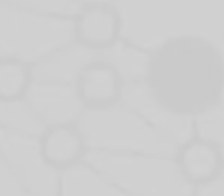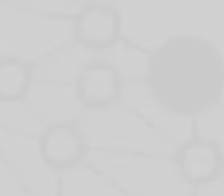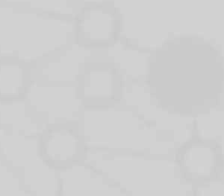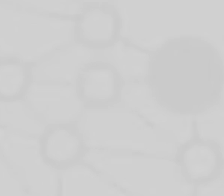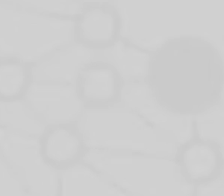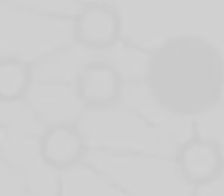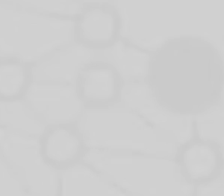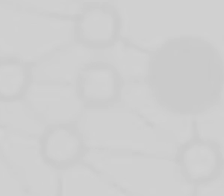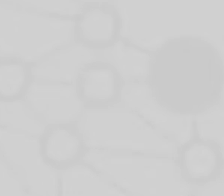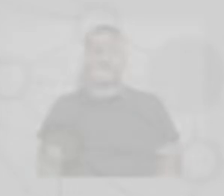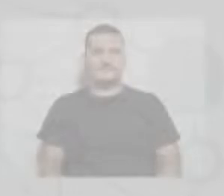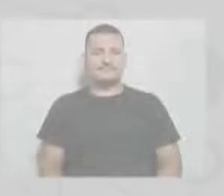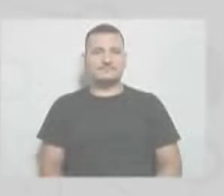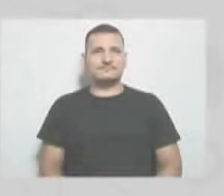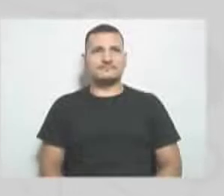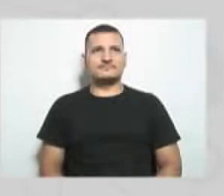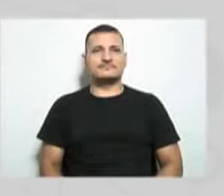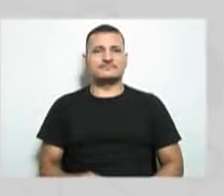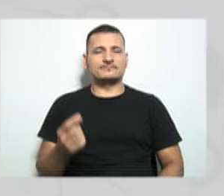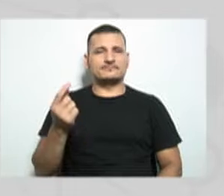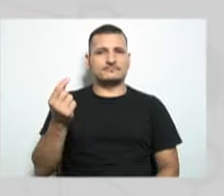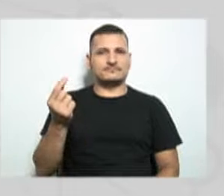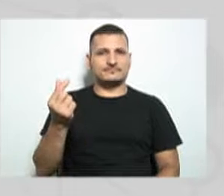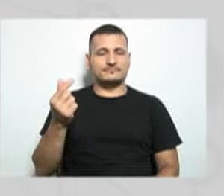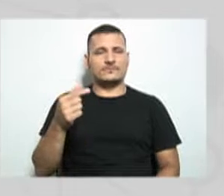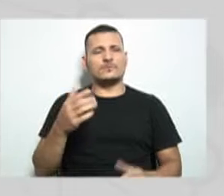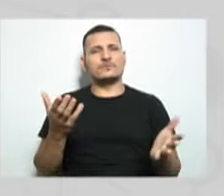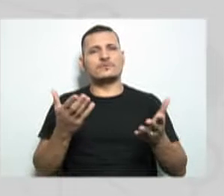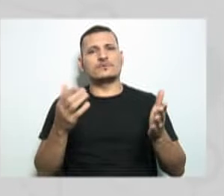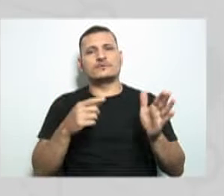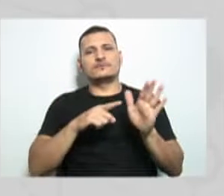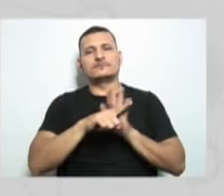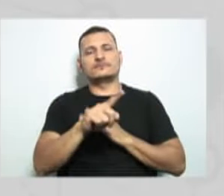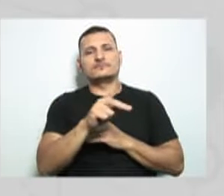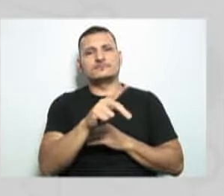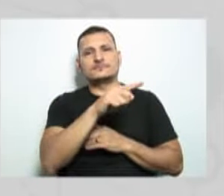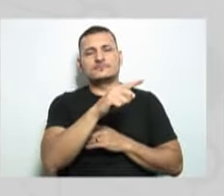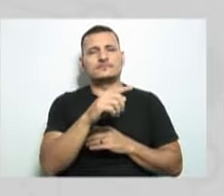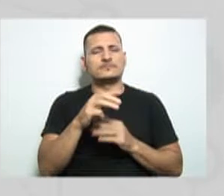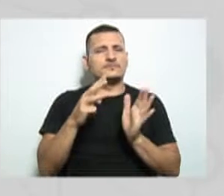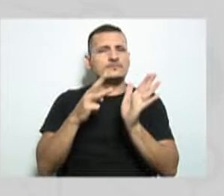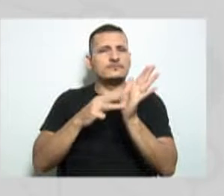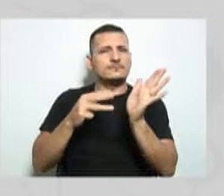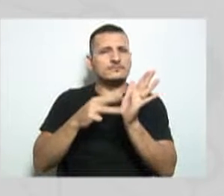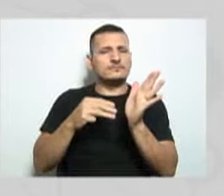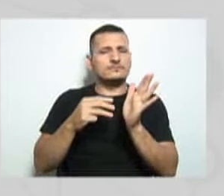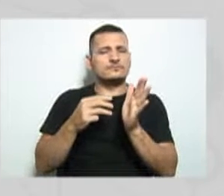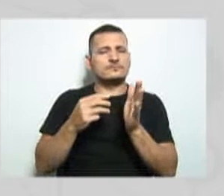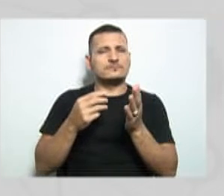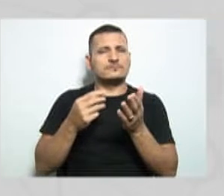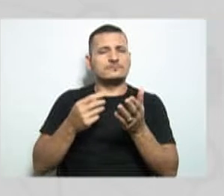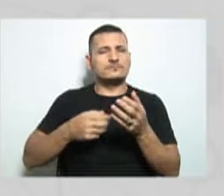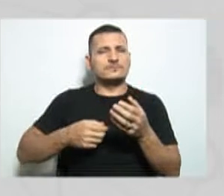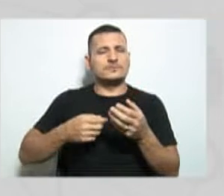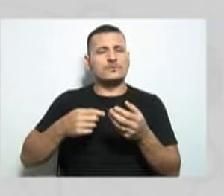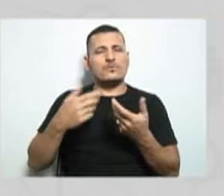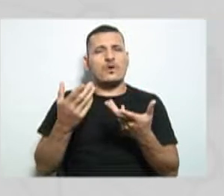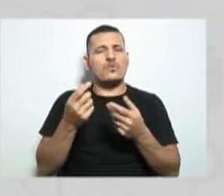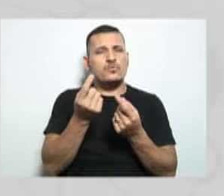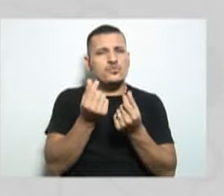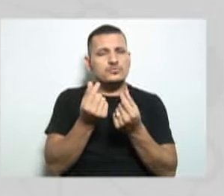o preço, certo? Professora Fernanda, o método baseado nos custos deve ser o mais utilizado